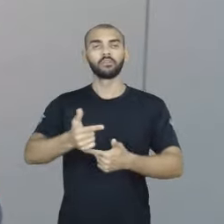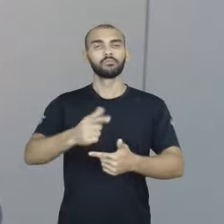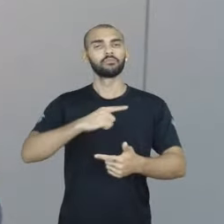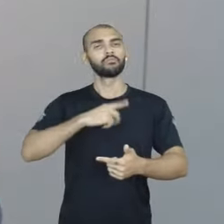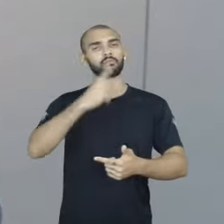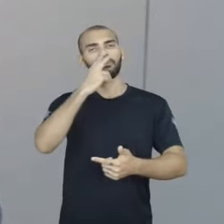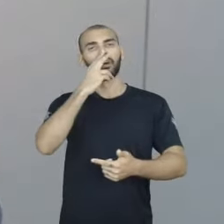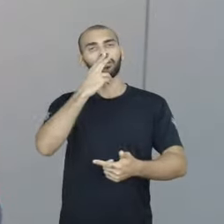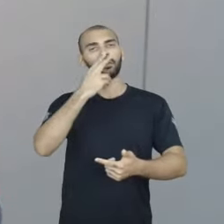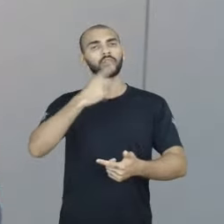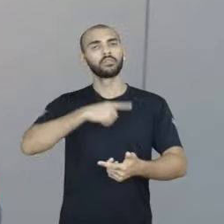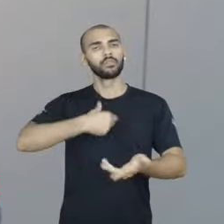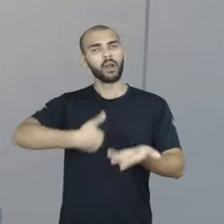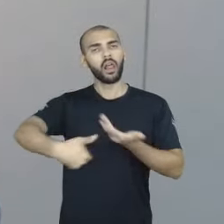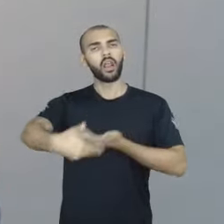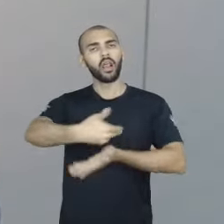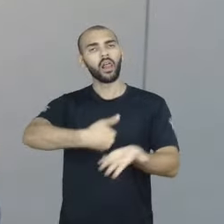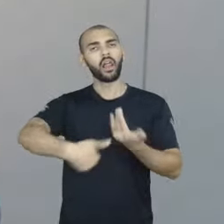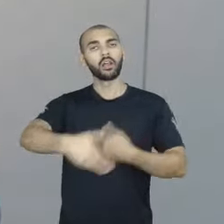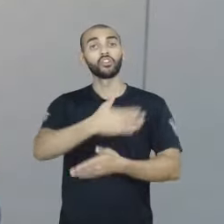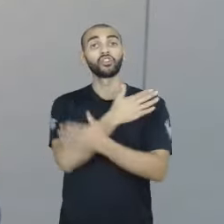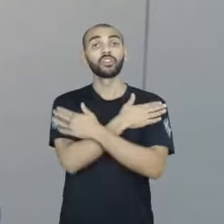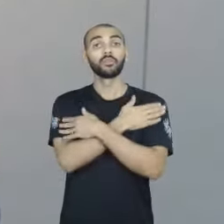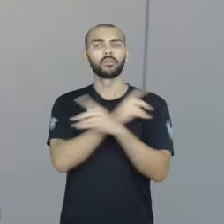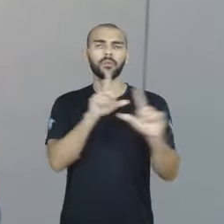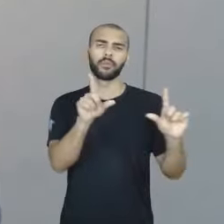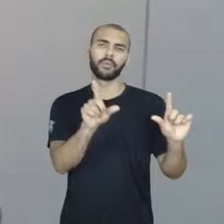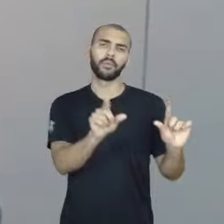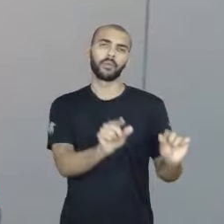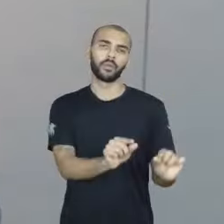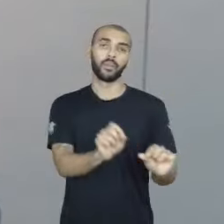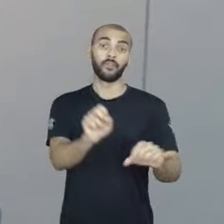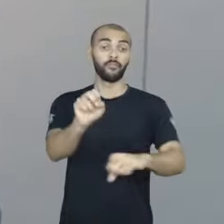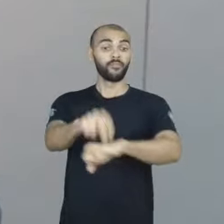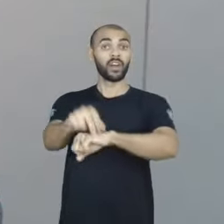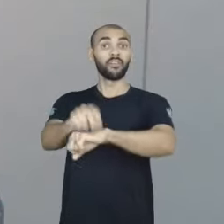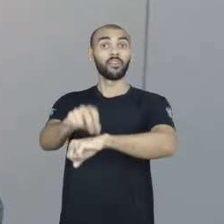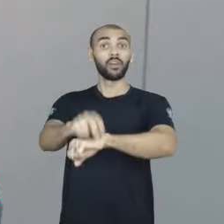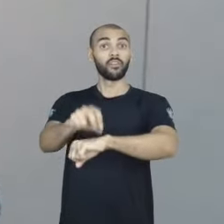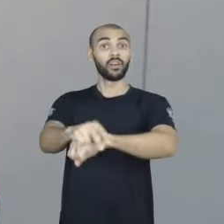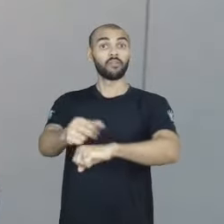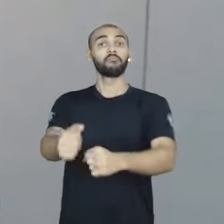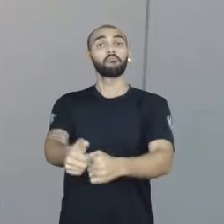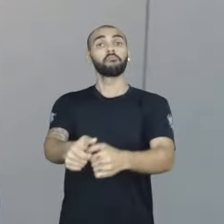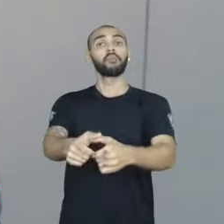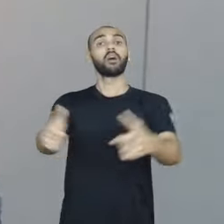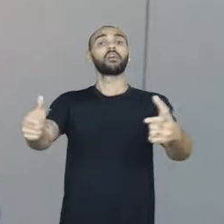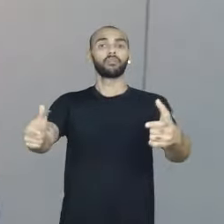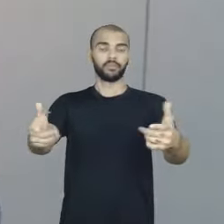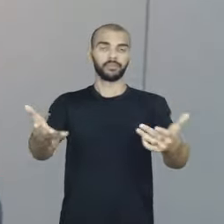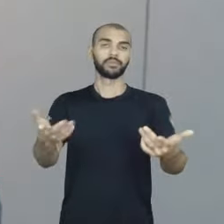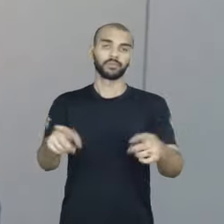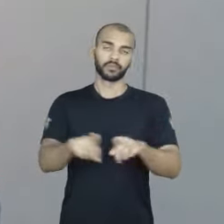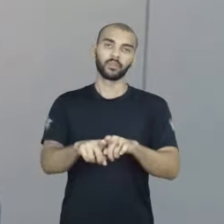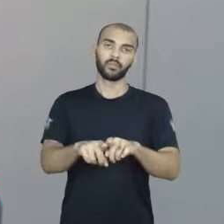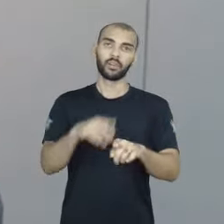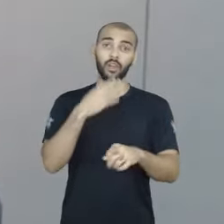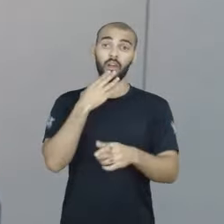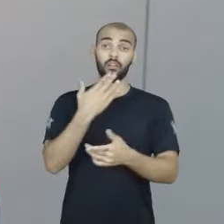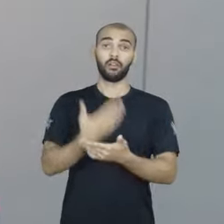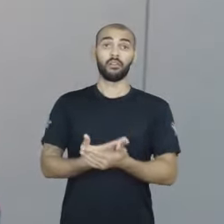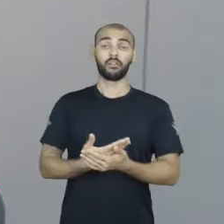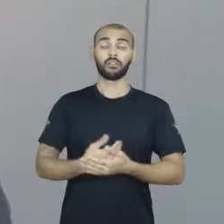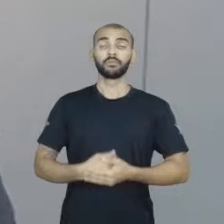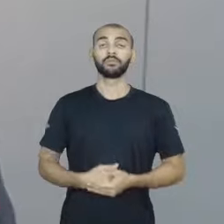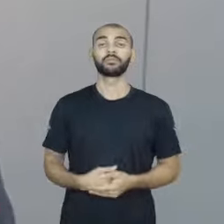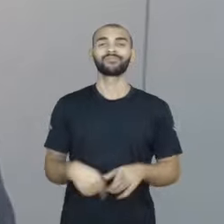o desemprego tem caído, a geração de vagas formais tem surpreendido positivamente também, e também pelo